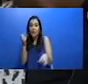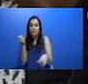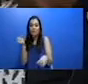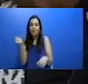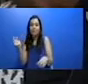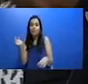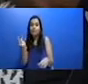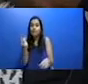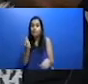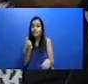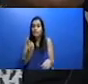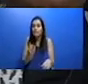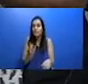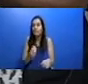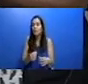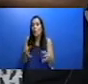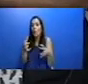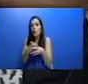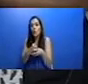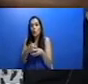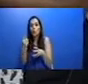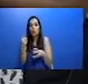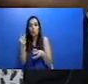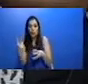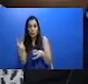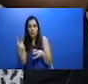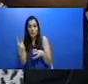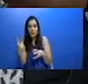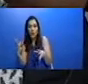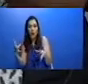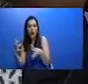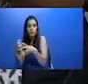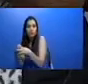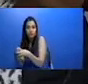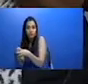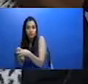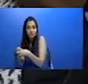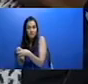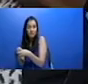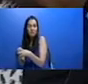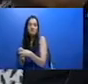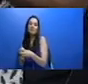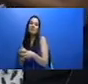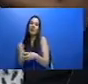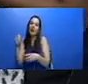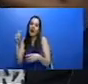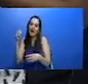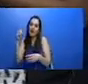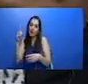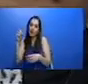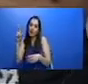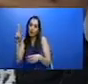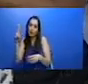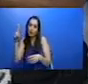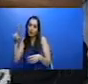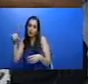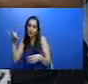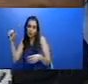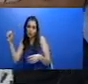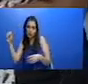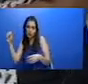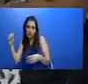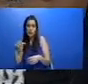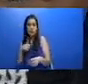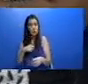Se tiver um grupinho de 12, né, eu tenho uma dúzia. Se tiver um grupinho de 6, eu tenho meia dúzia.